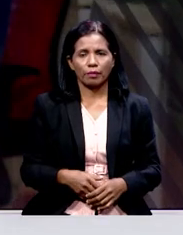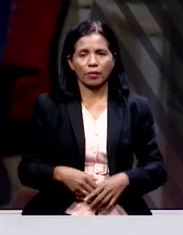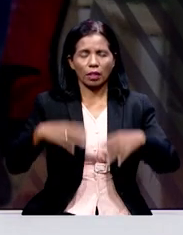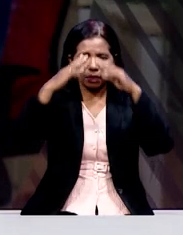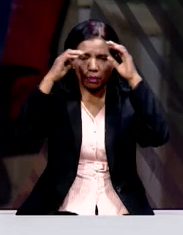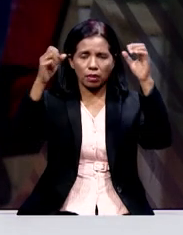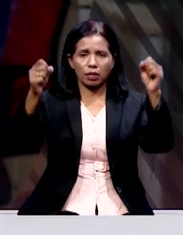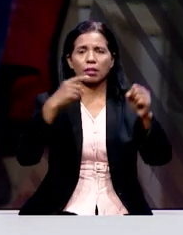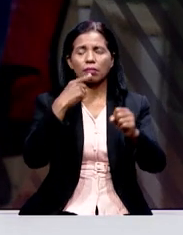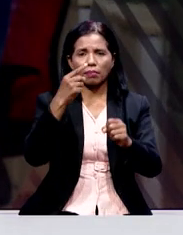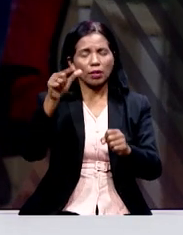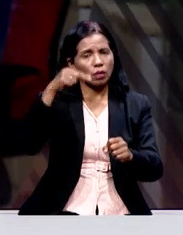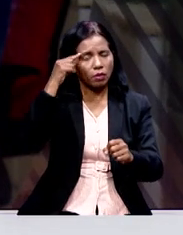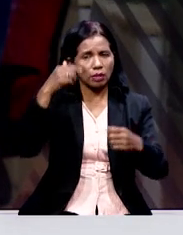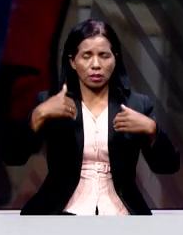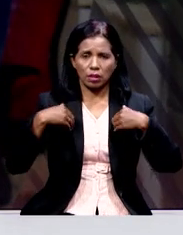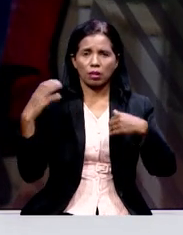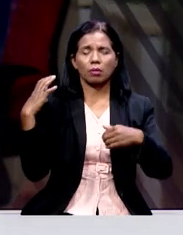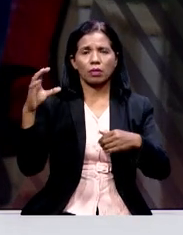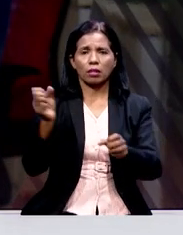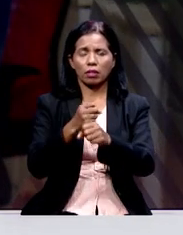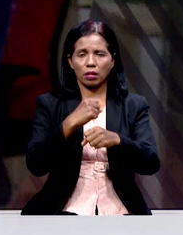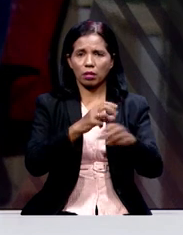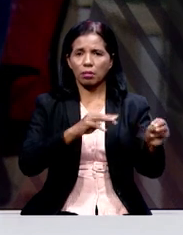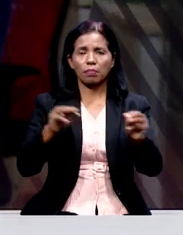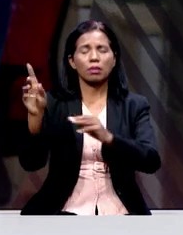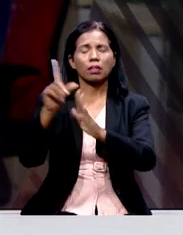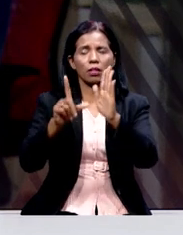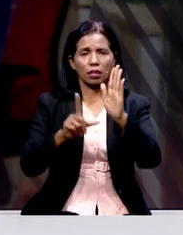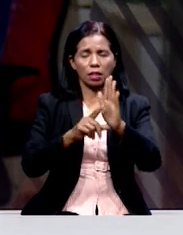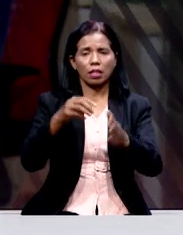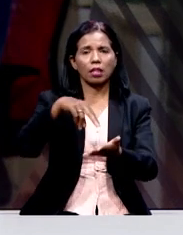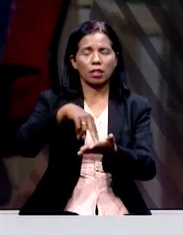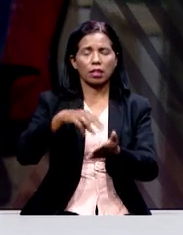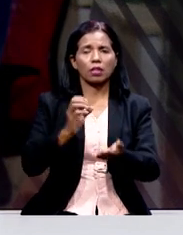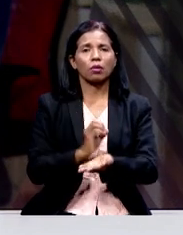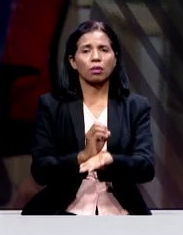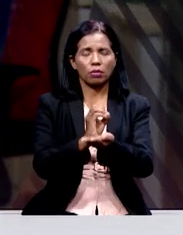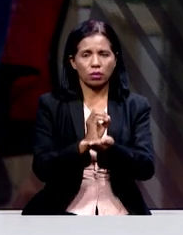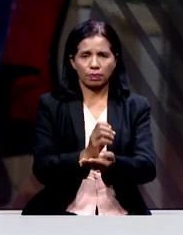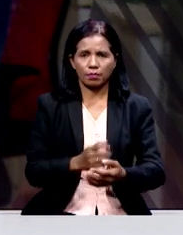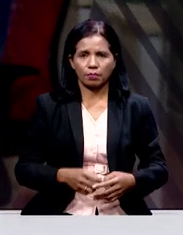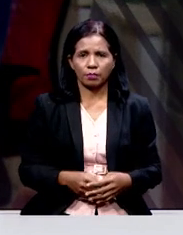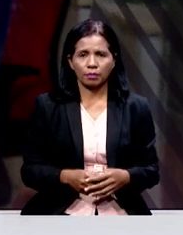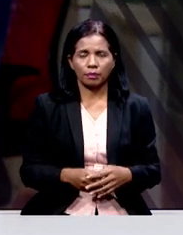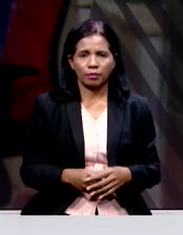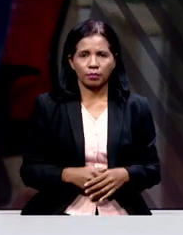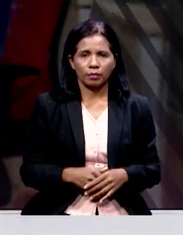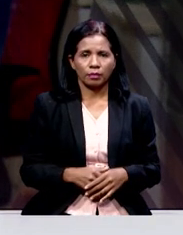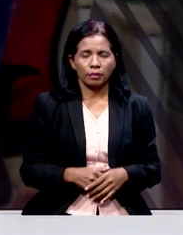Presidente da República até tem governo e competência a atual alteração lei criação raio no GSM.